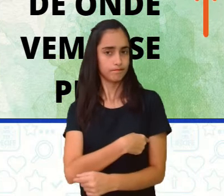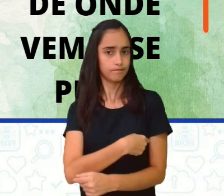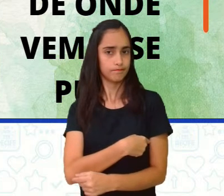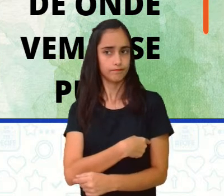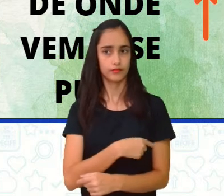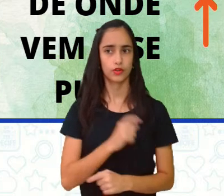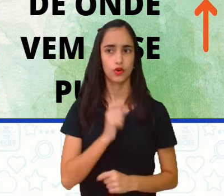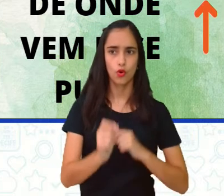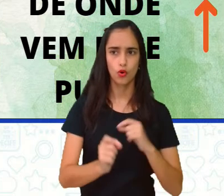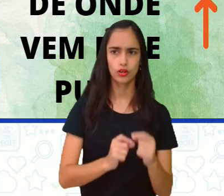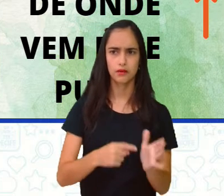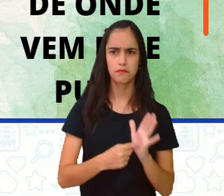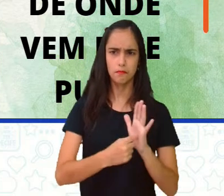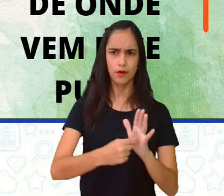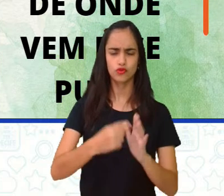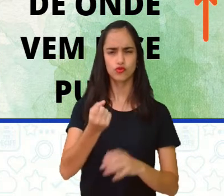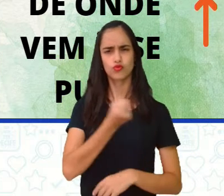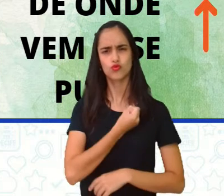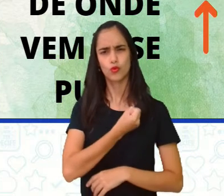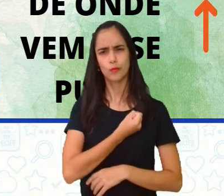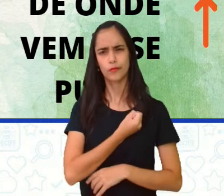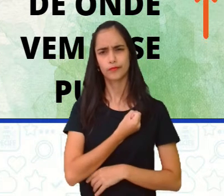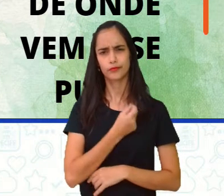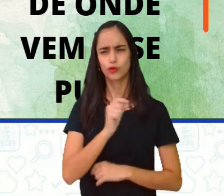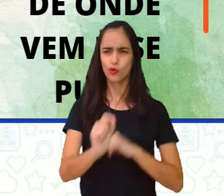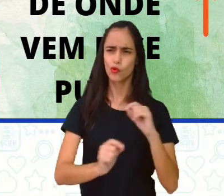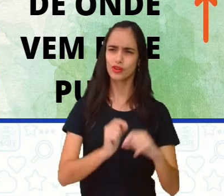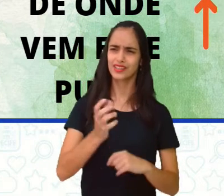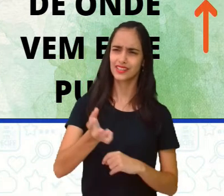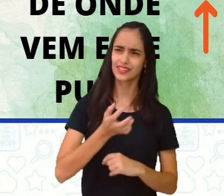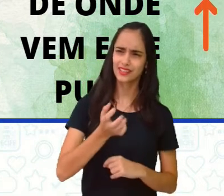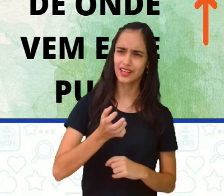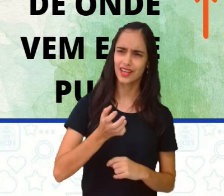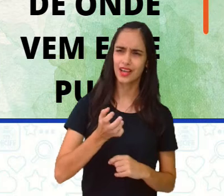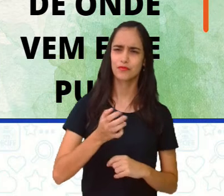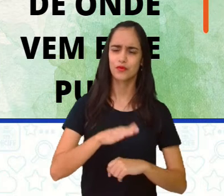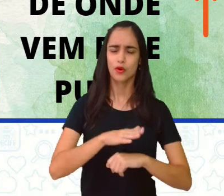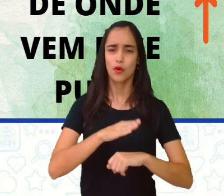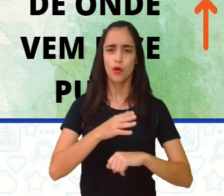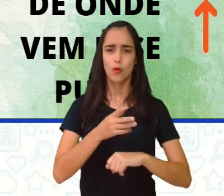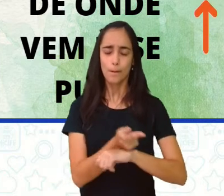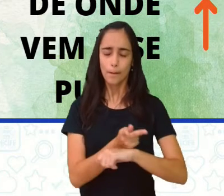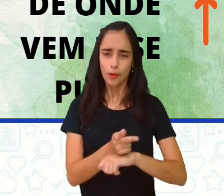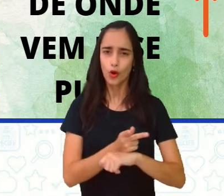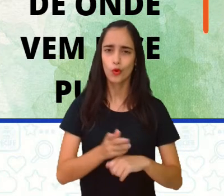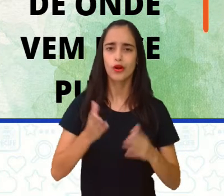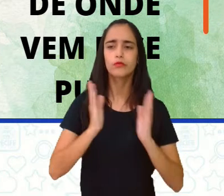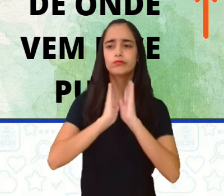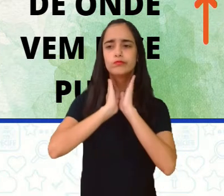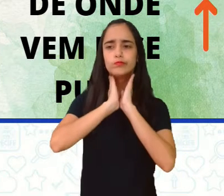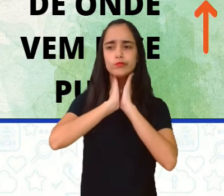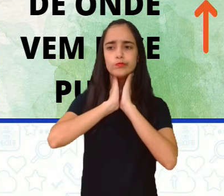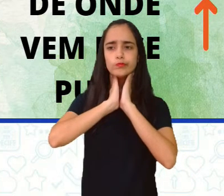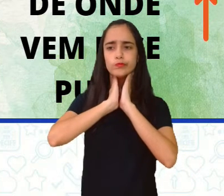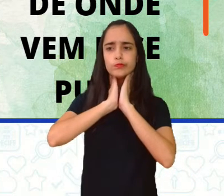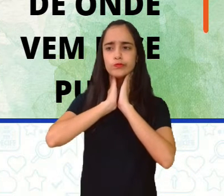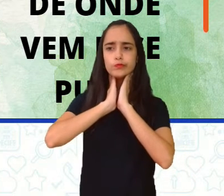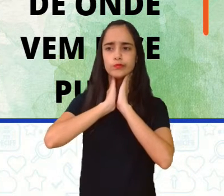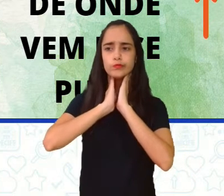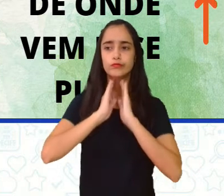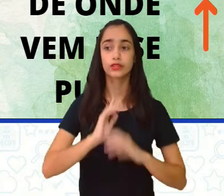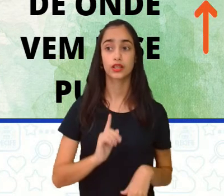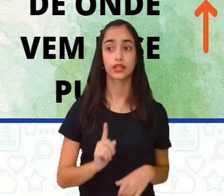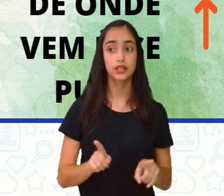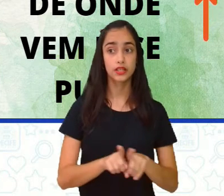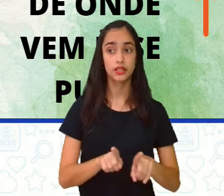está procurando aí, né, no pescoço, próximo à orelha dessa menina? E por fim, né, de onde vem o